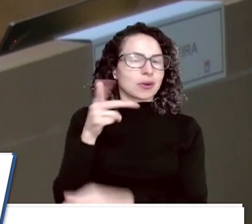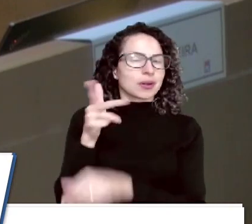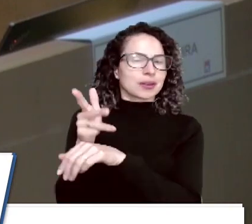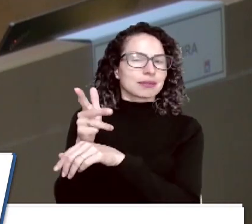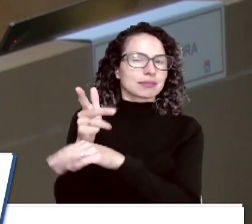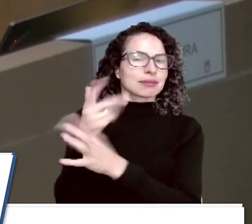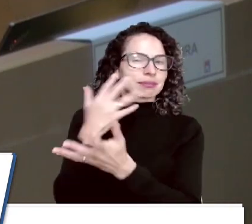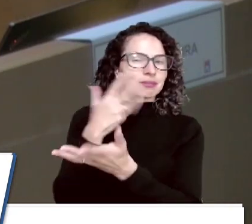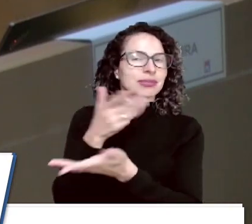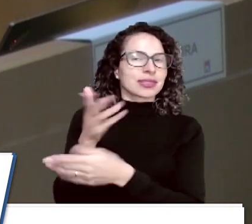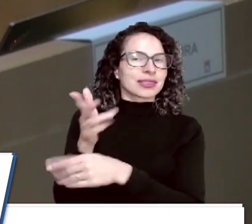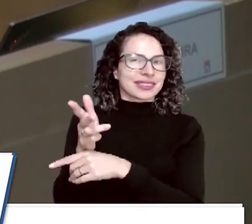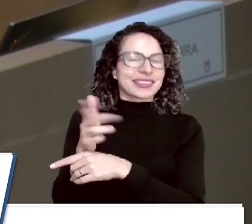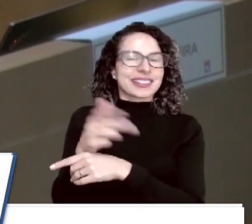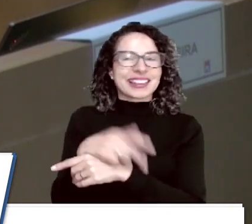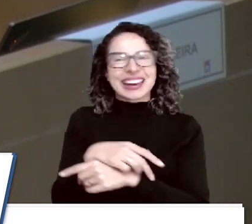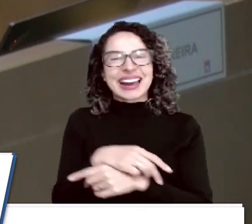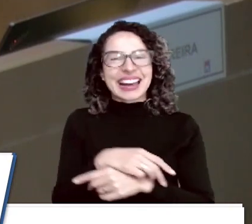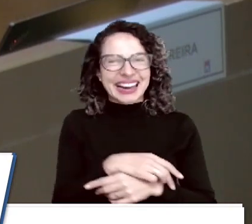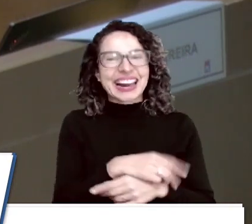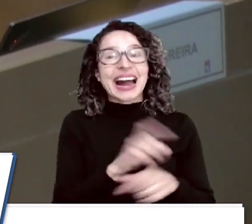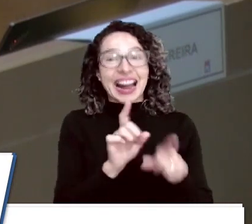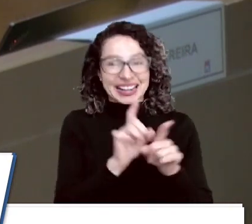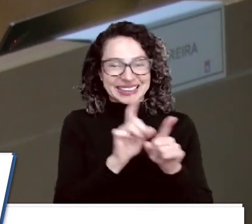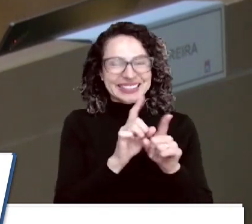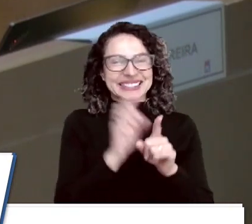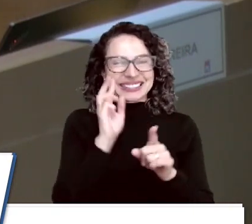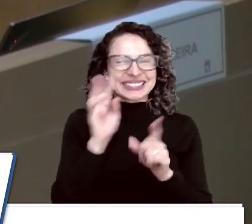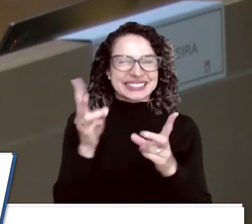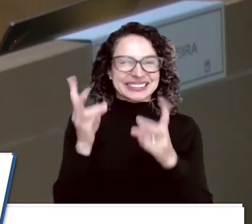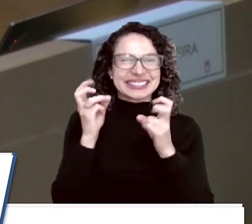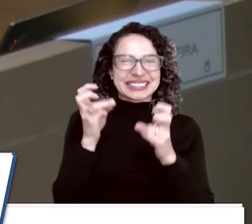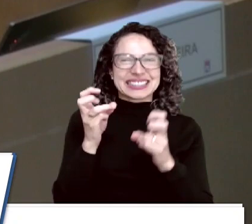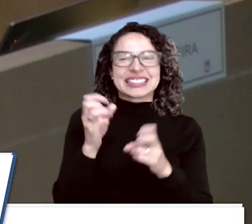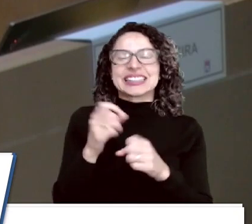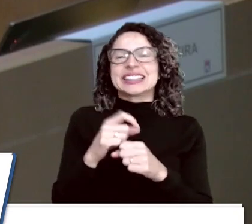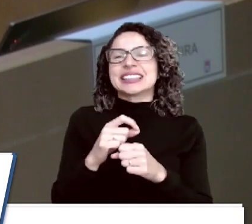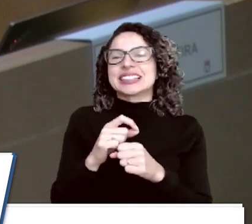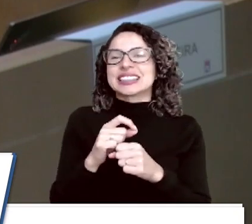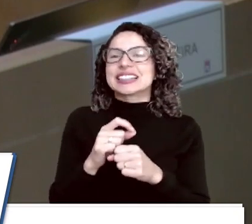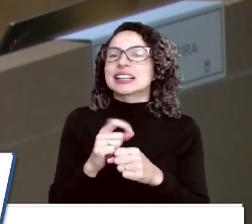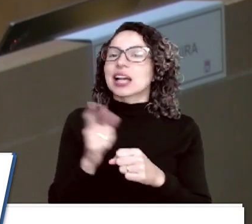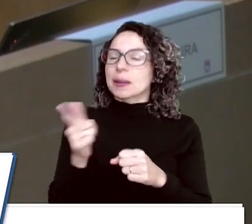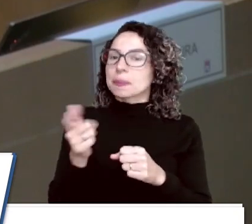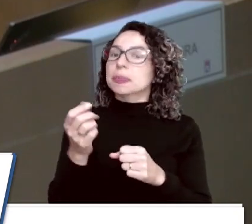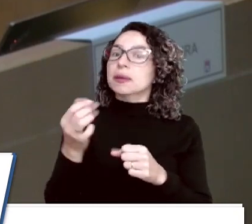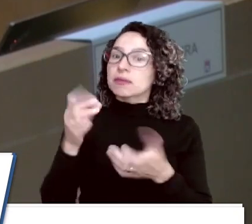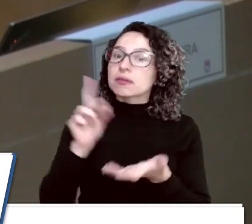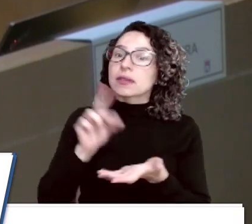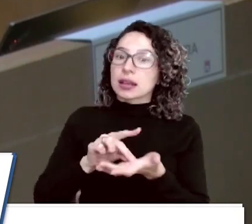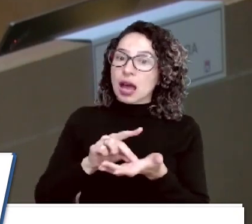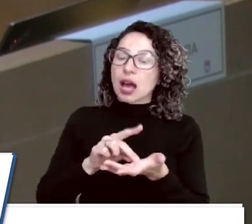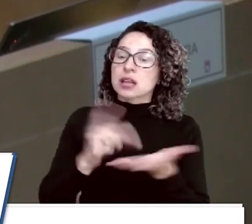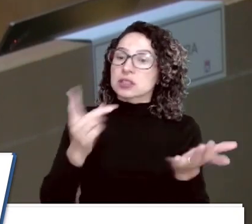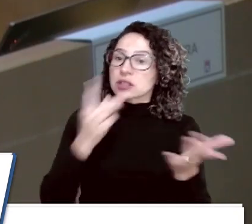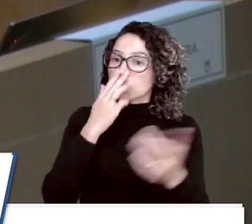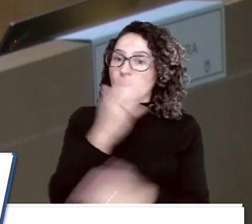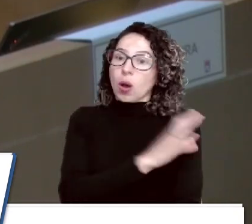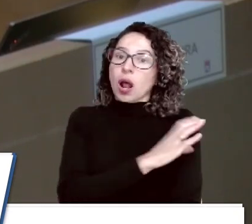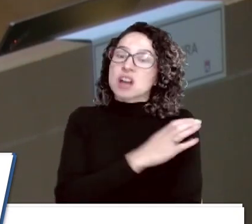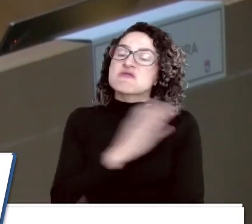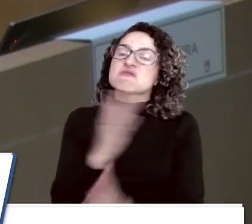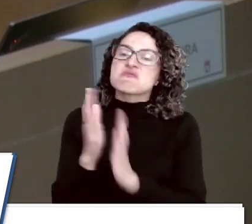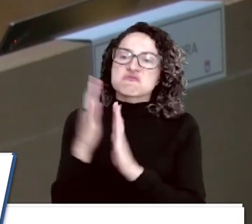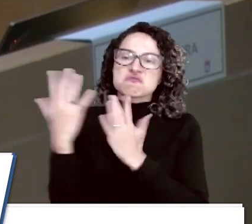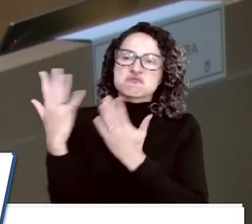bem legal. Eu Mostrei vi. a Joana de Anjos lá Eu, ah, também. tava. Eu vi a Vossa Excelência. Então, realmente, e como disse o Claudinei, parabéns para